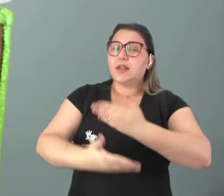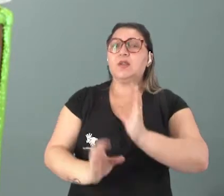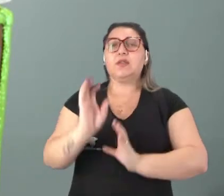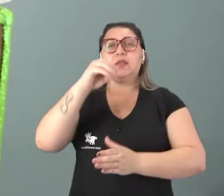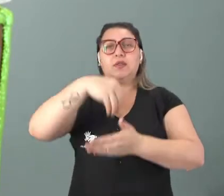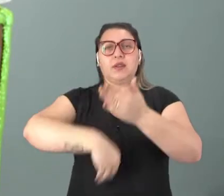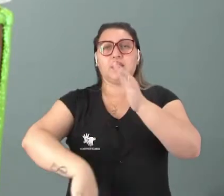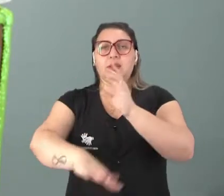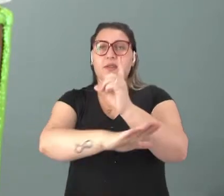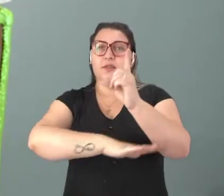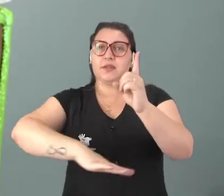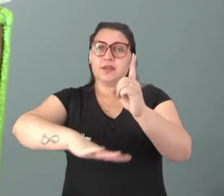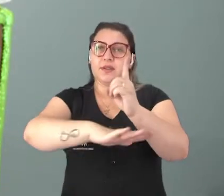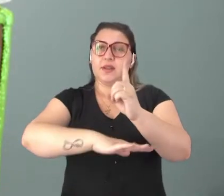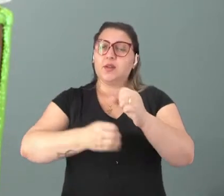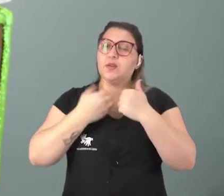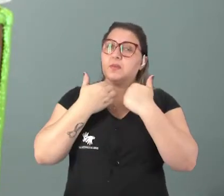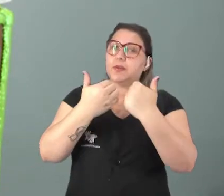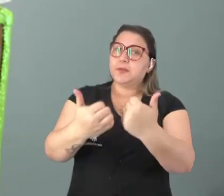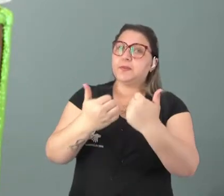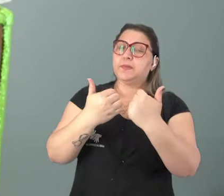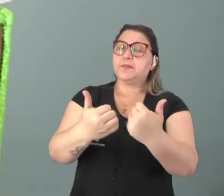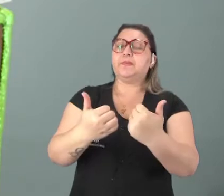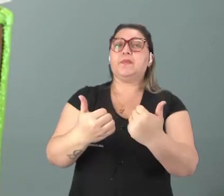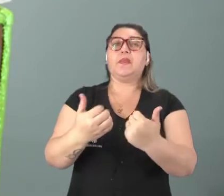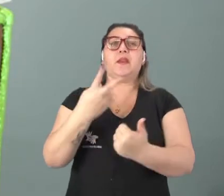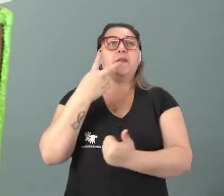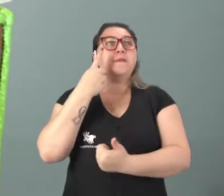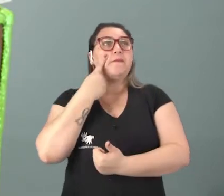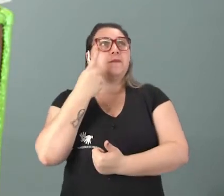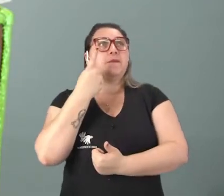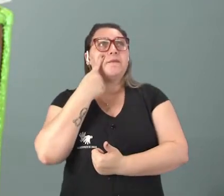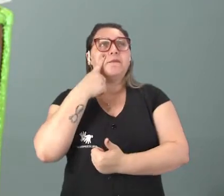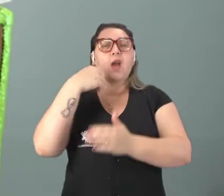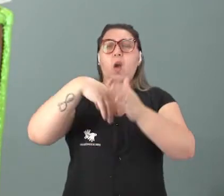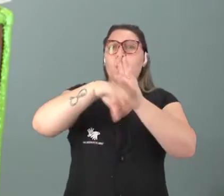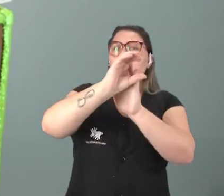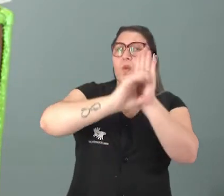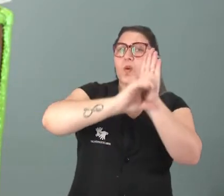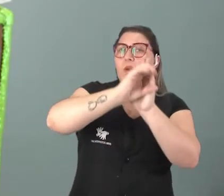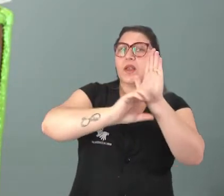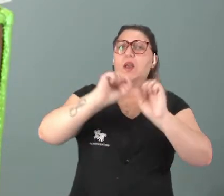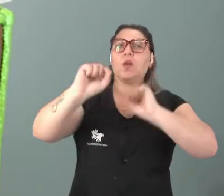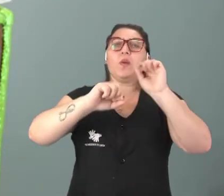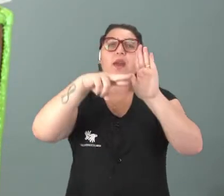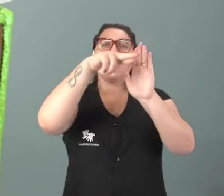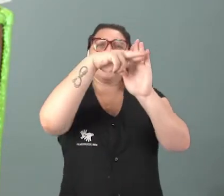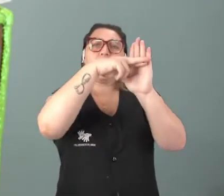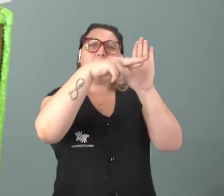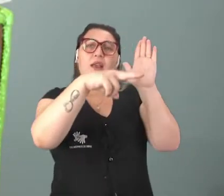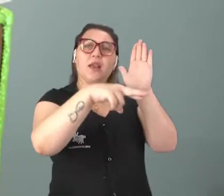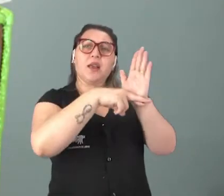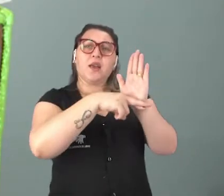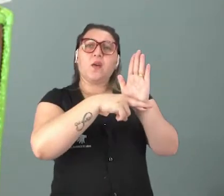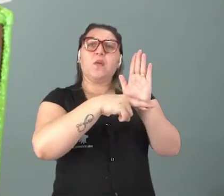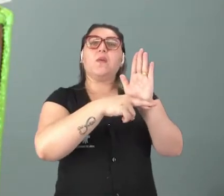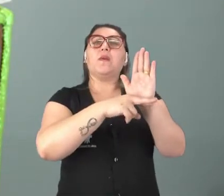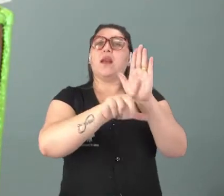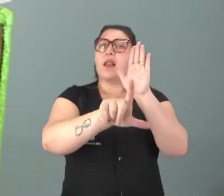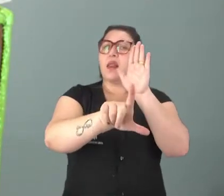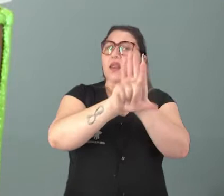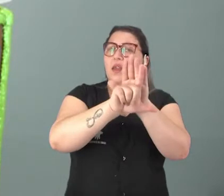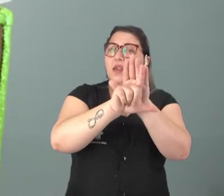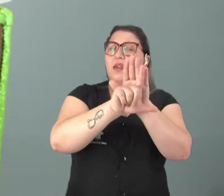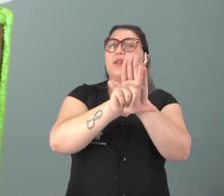da sociedade. Tudo bem? Vamos ver aqui o conceito do que é regras, do que é norma,